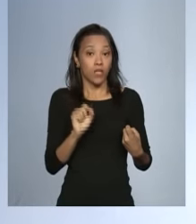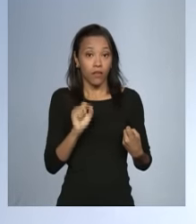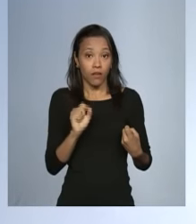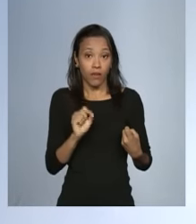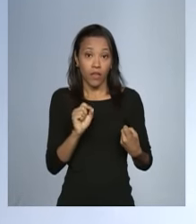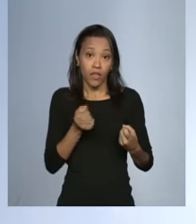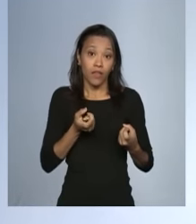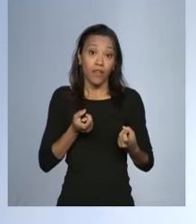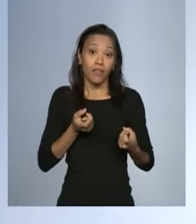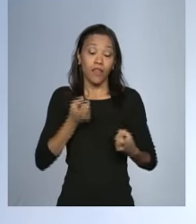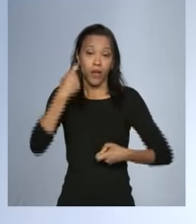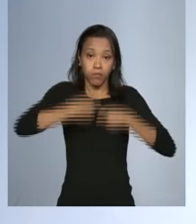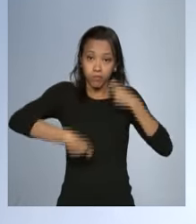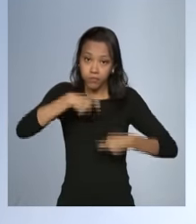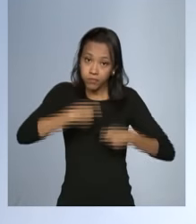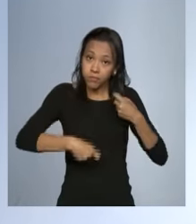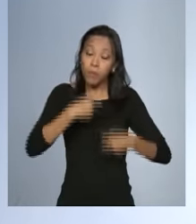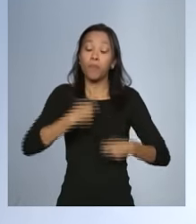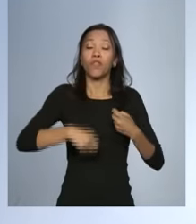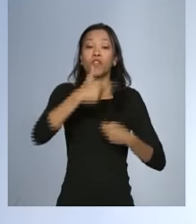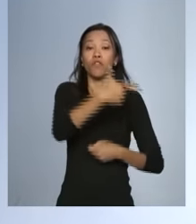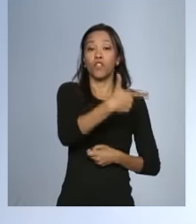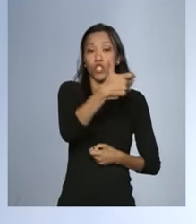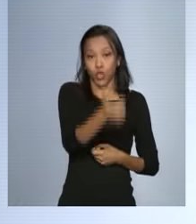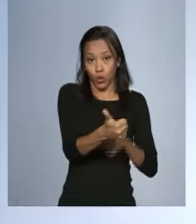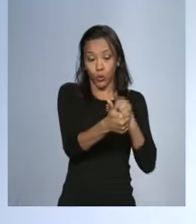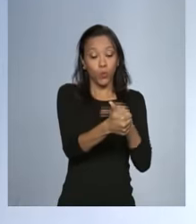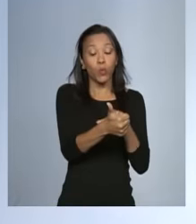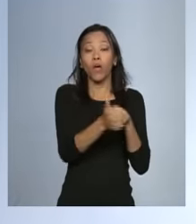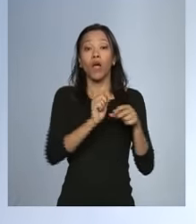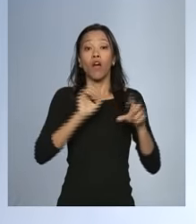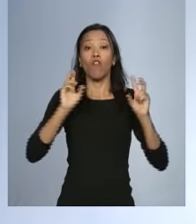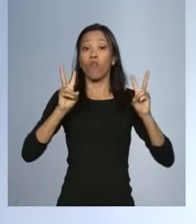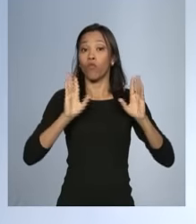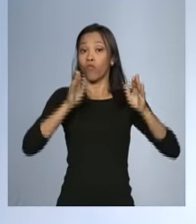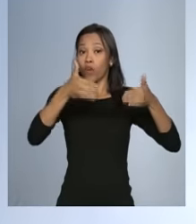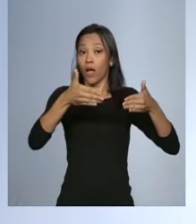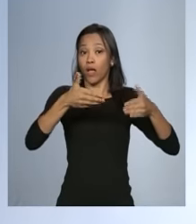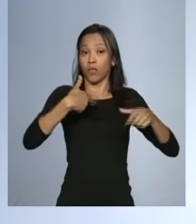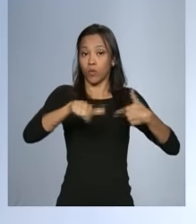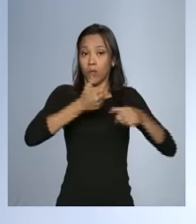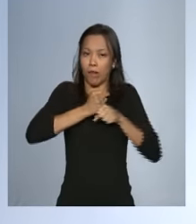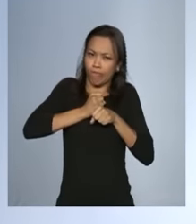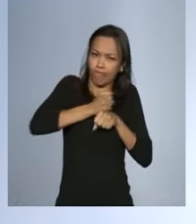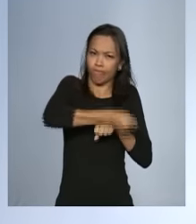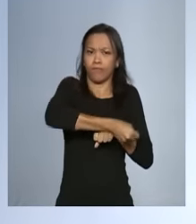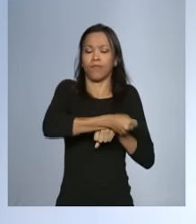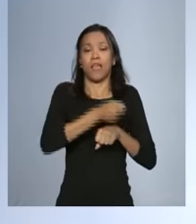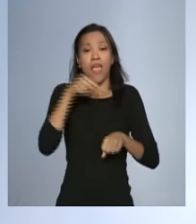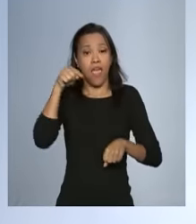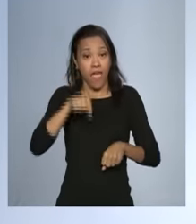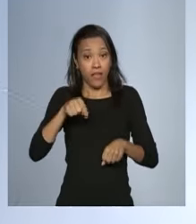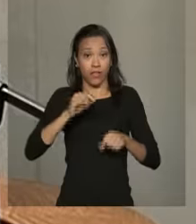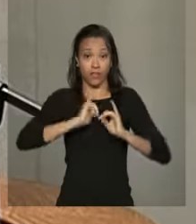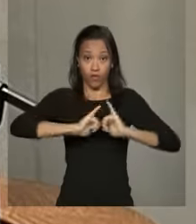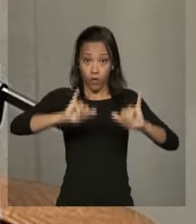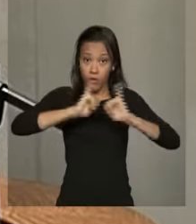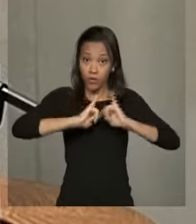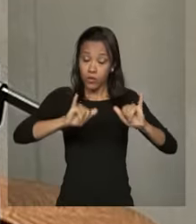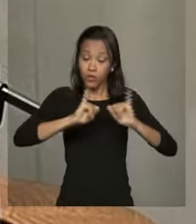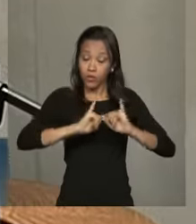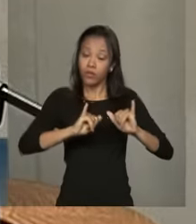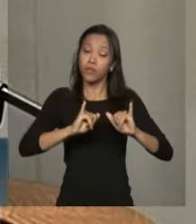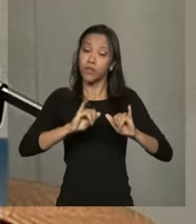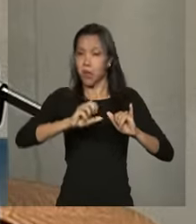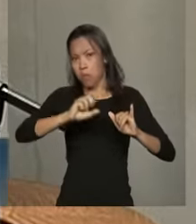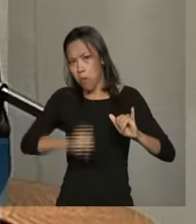para exploração sexual e 21as para exploração do trabalho isso não significa dados relativos a vítimas